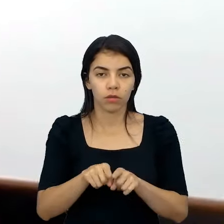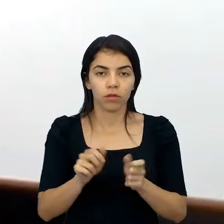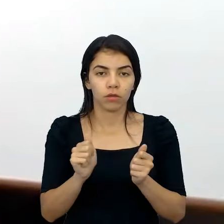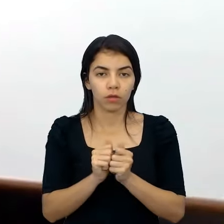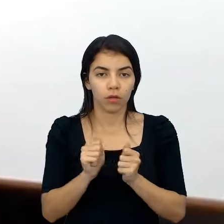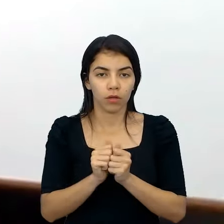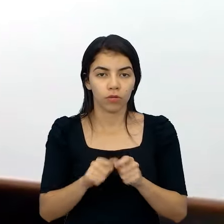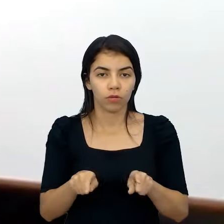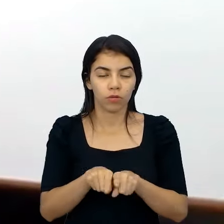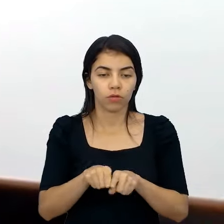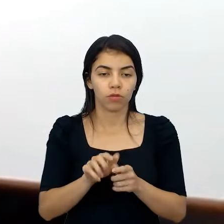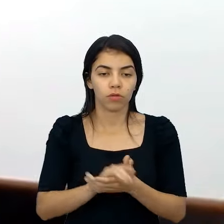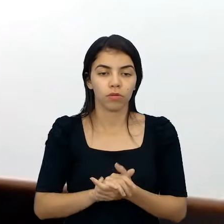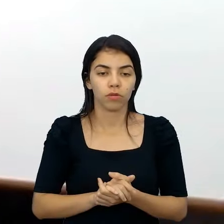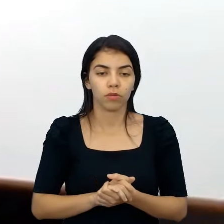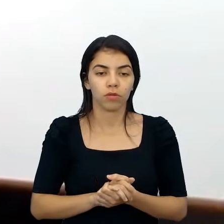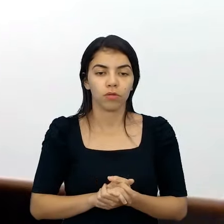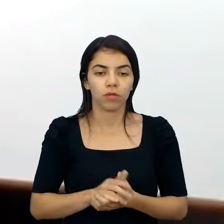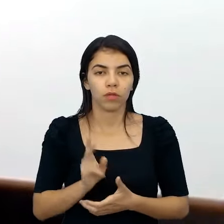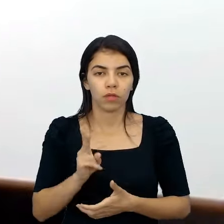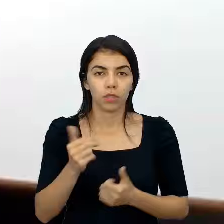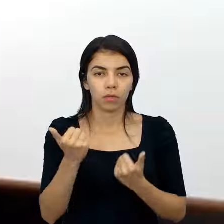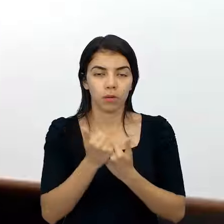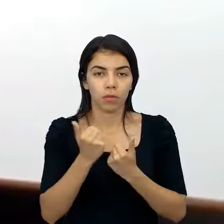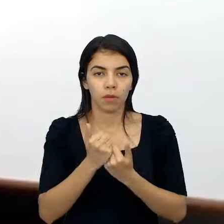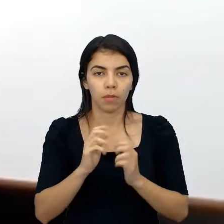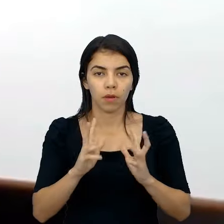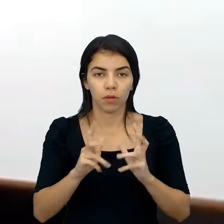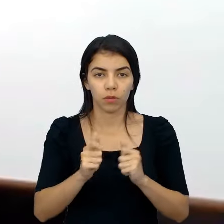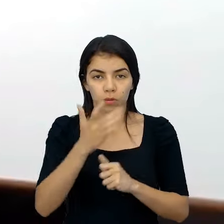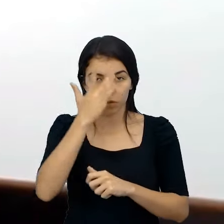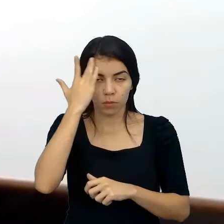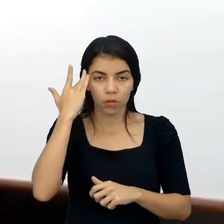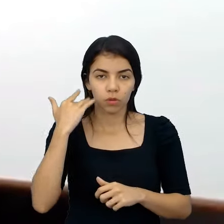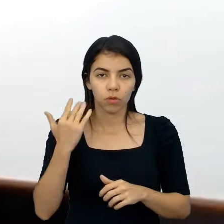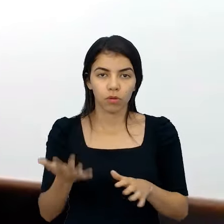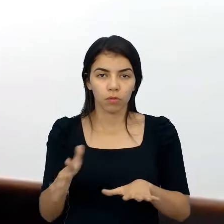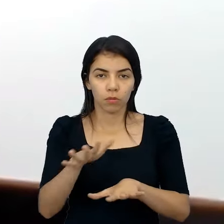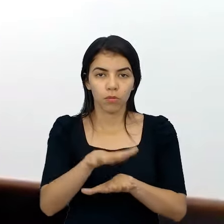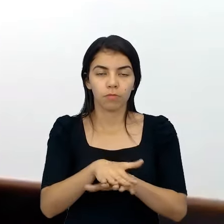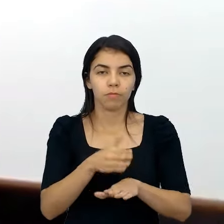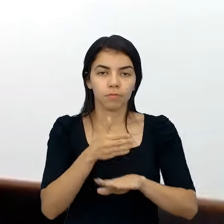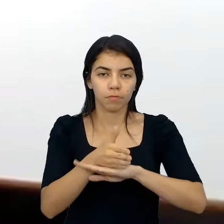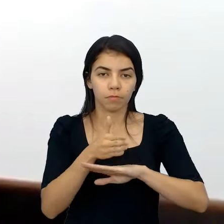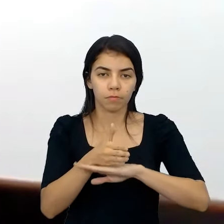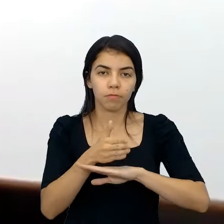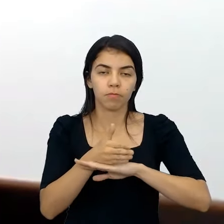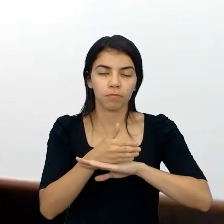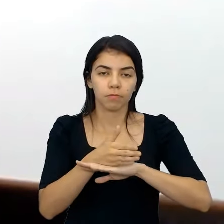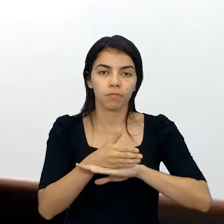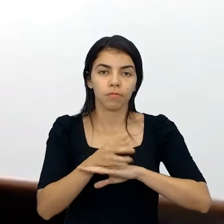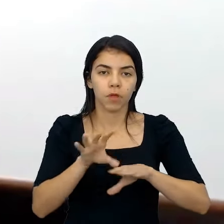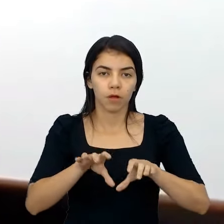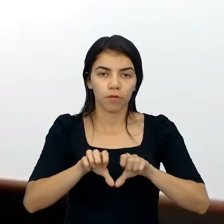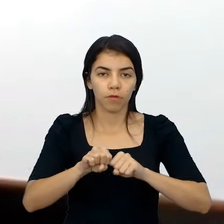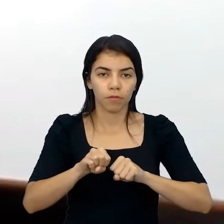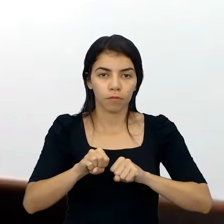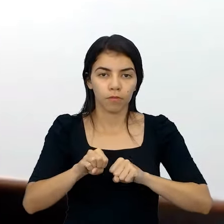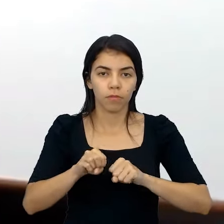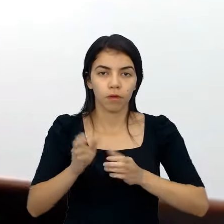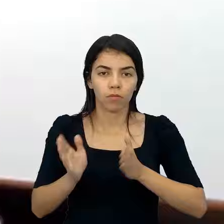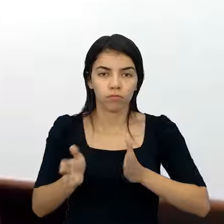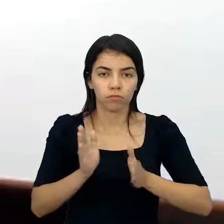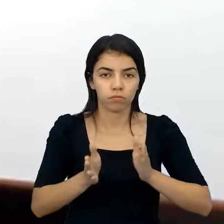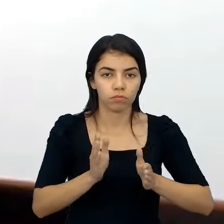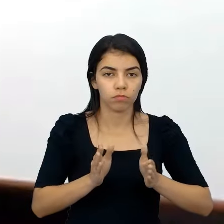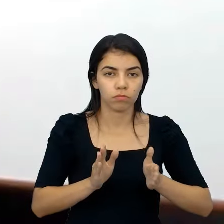aqui conosco, e também sempre colabora para que todos possam ter acesso à formação de etapa, no